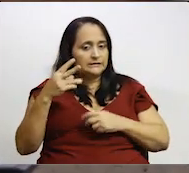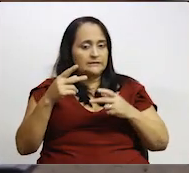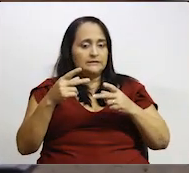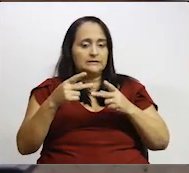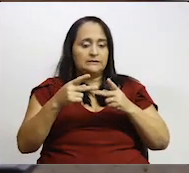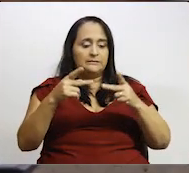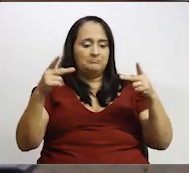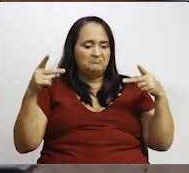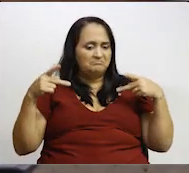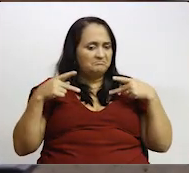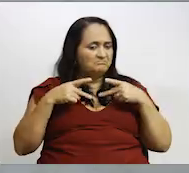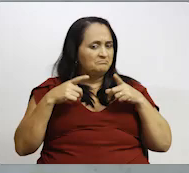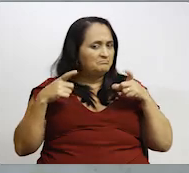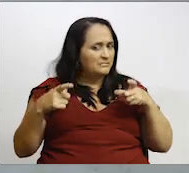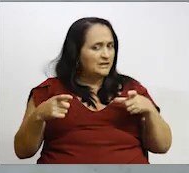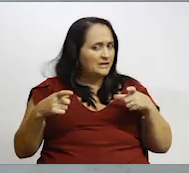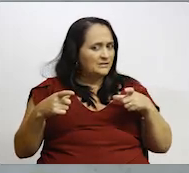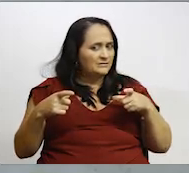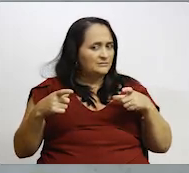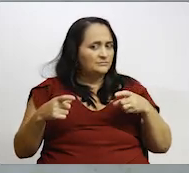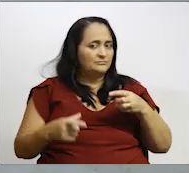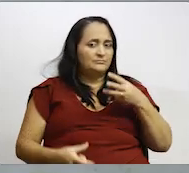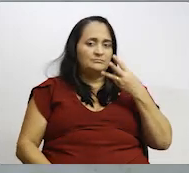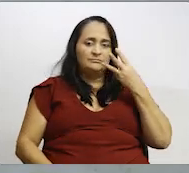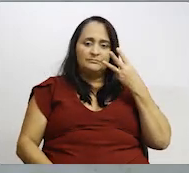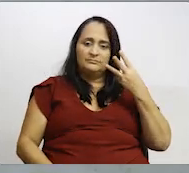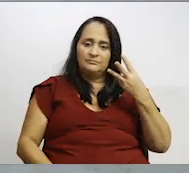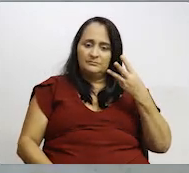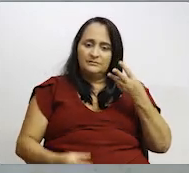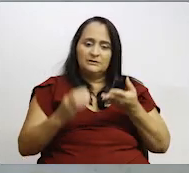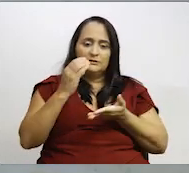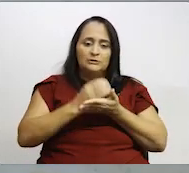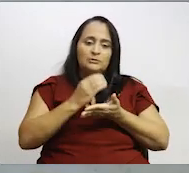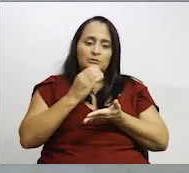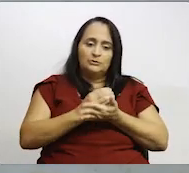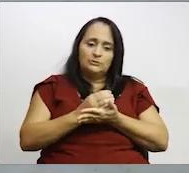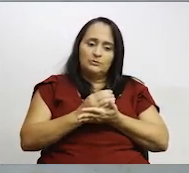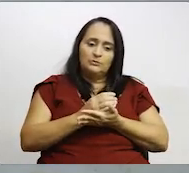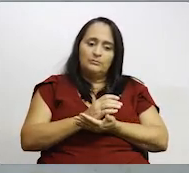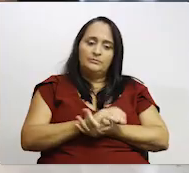3 pratos. Então são 3 copos.